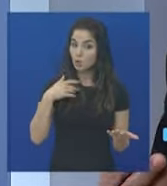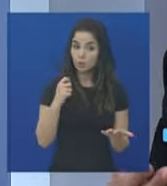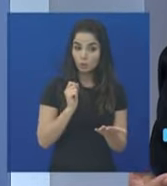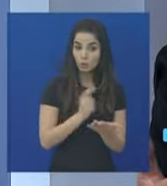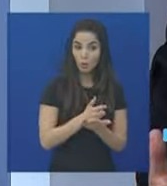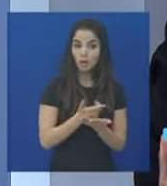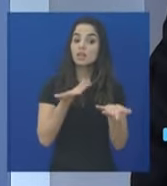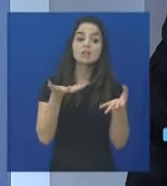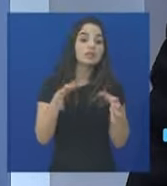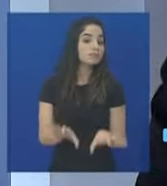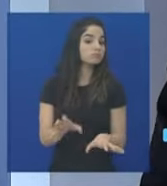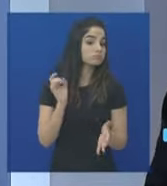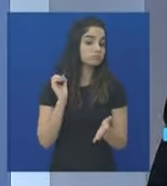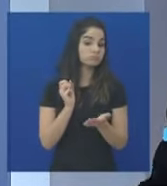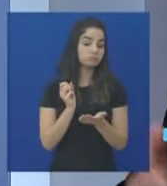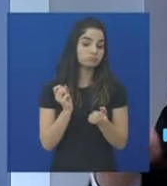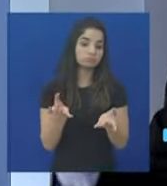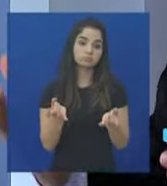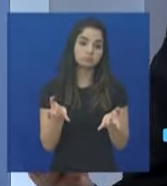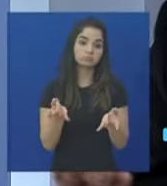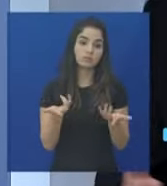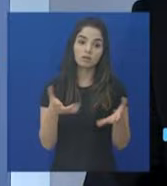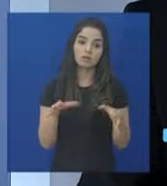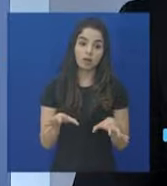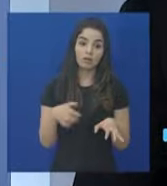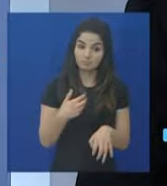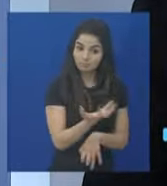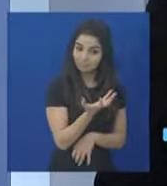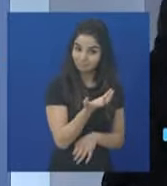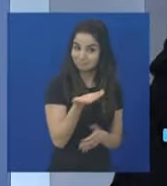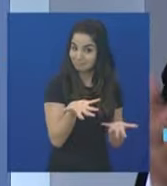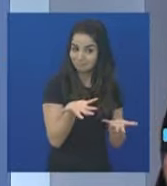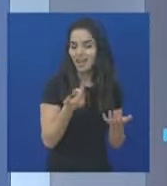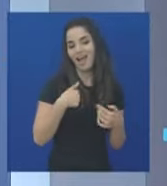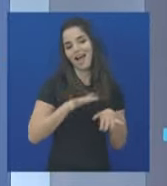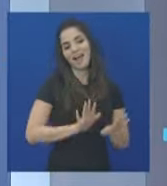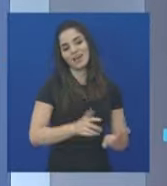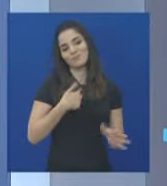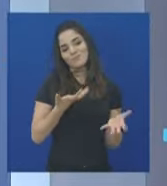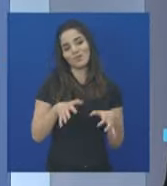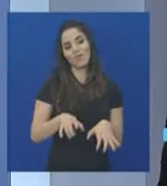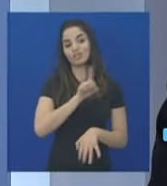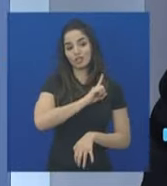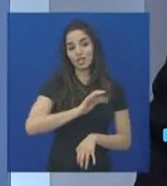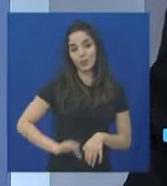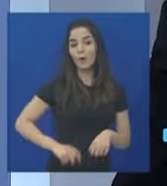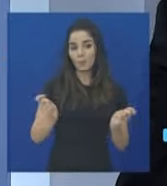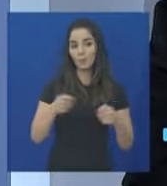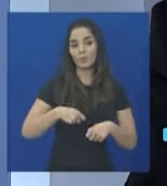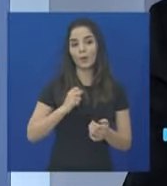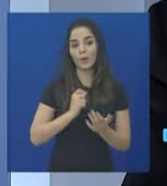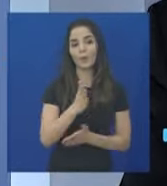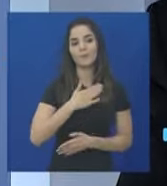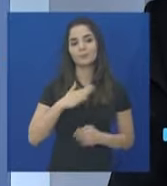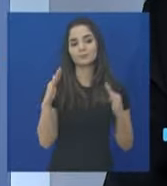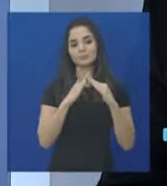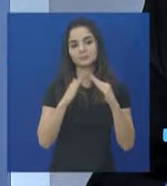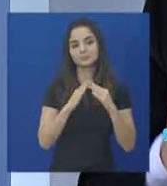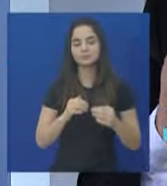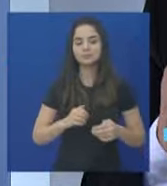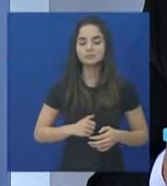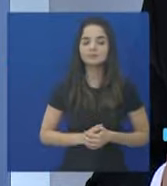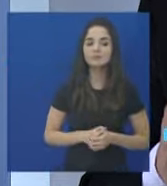não quero vender. Se eu quisesse vender, poderia até oferecer para o senhor. O senhor é deputado, tem condições de comprar o meu apartamento. Mas essa questão pessoal